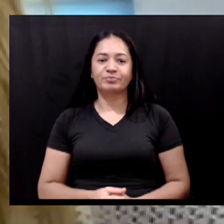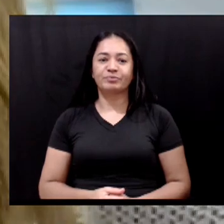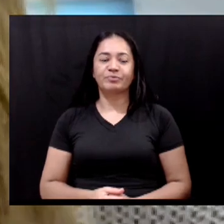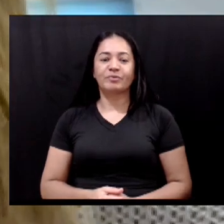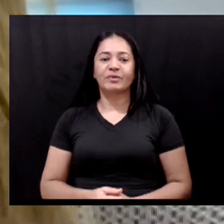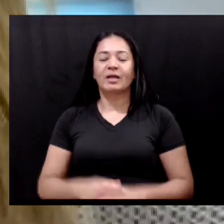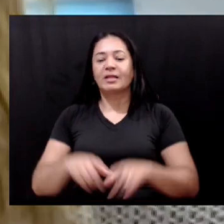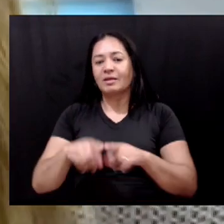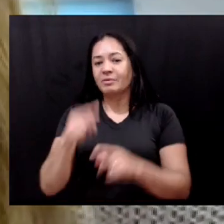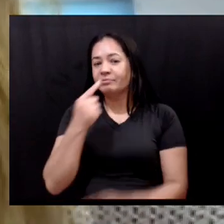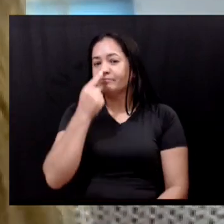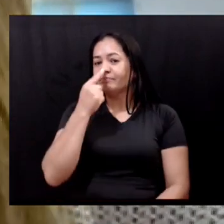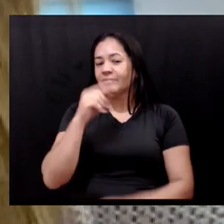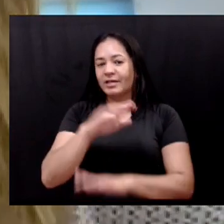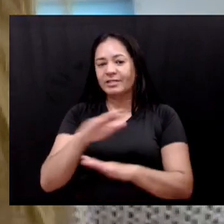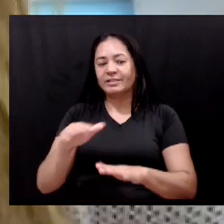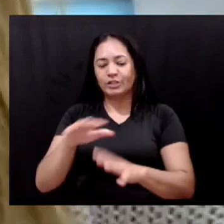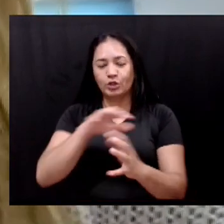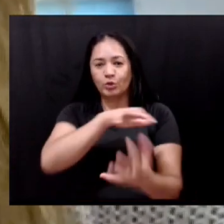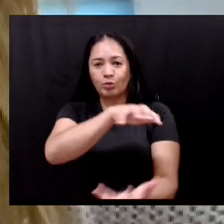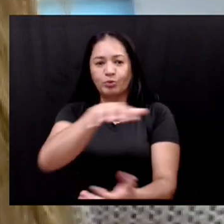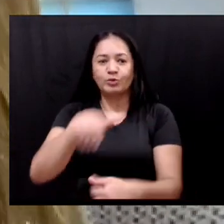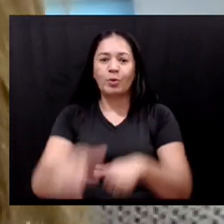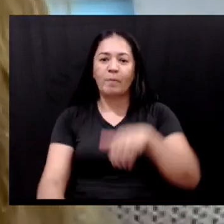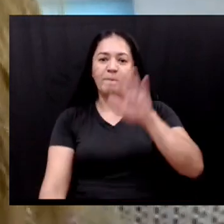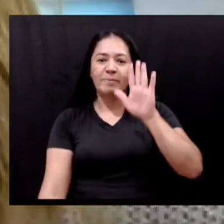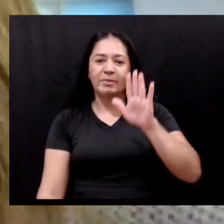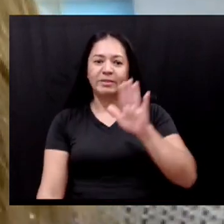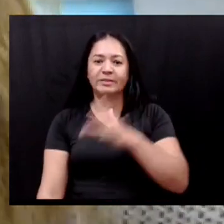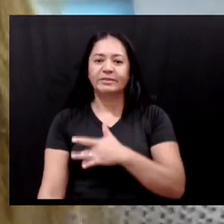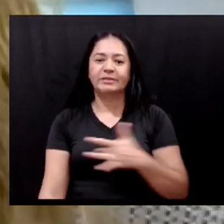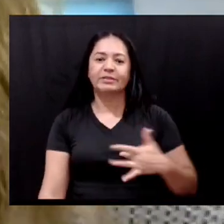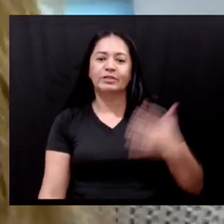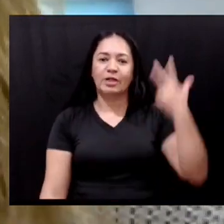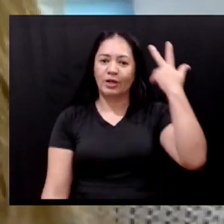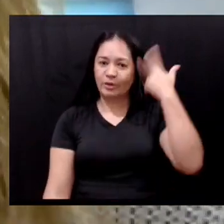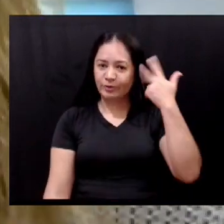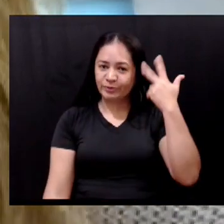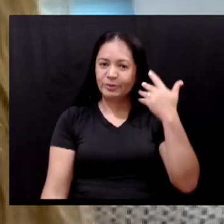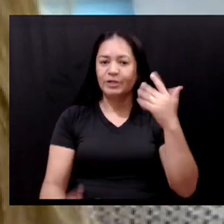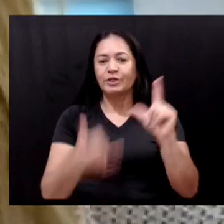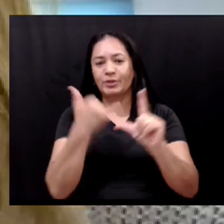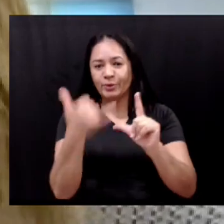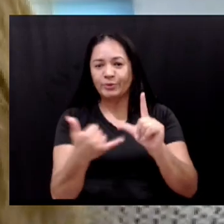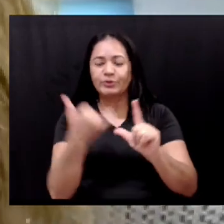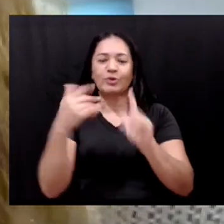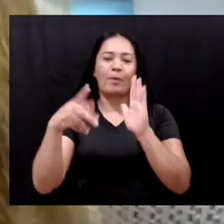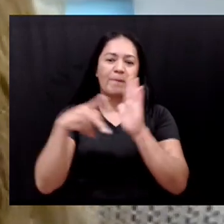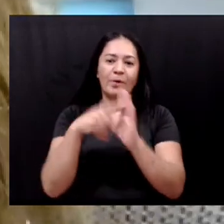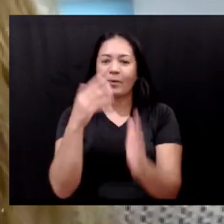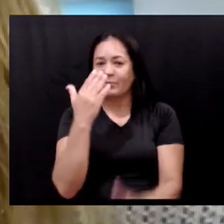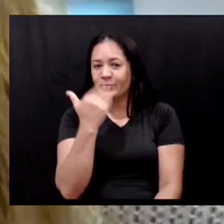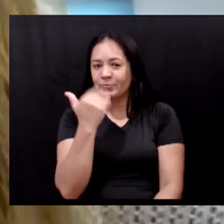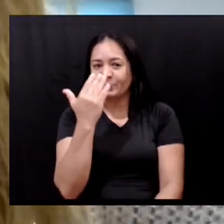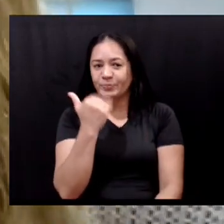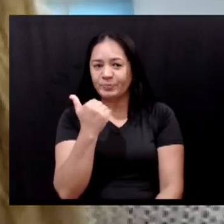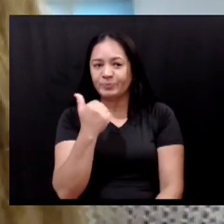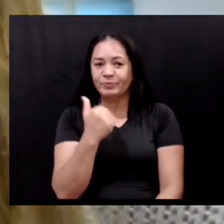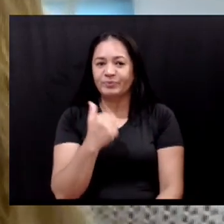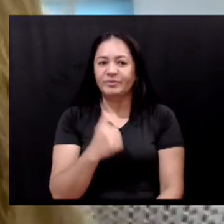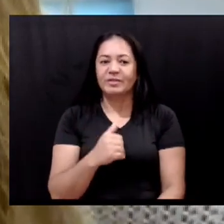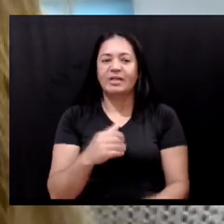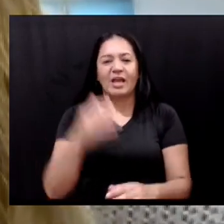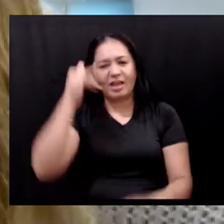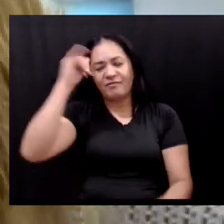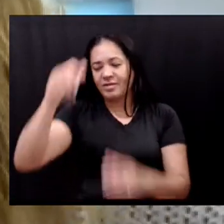esse mundo mais natural e mais lúdico do alimento, né, e afastar um pouco dos pacotes e das